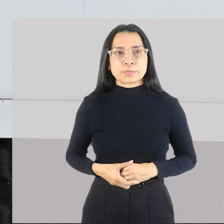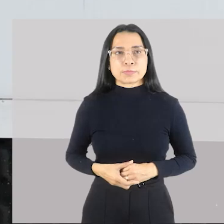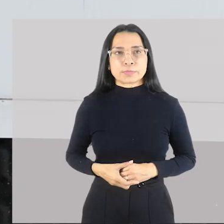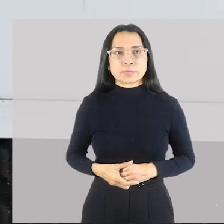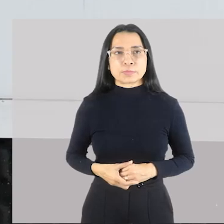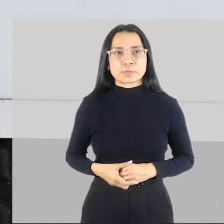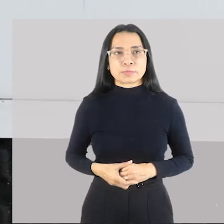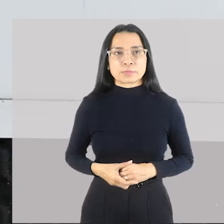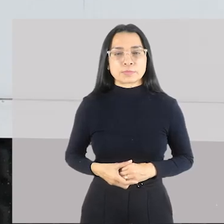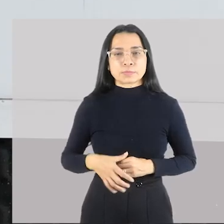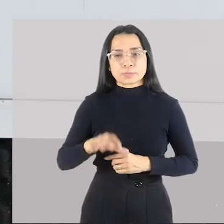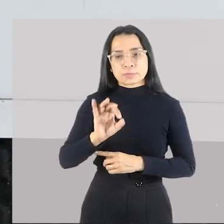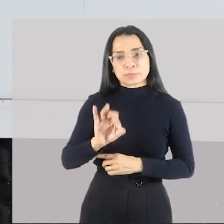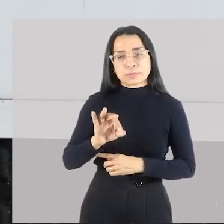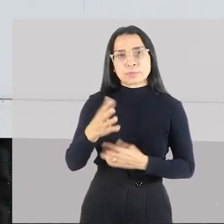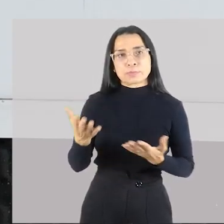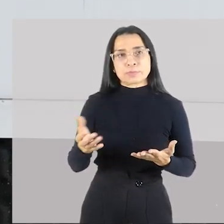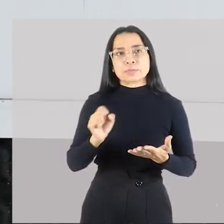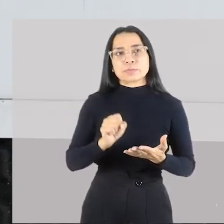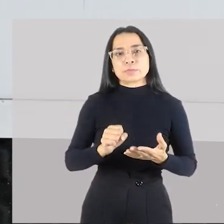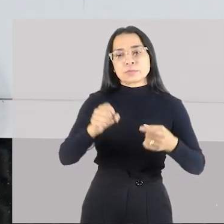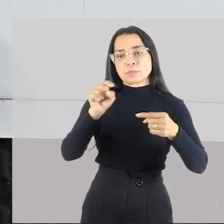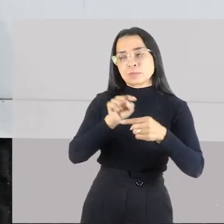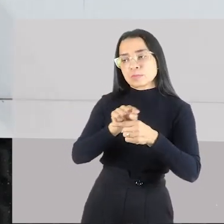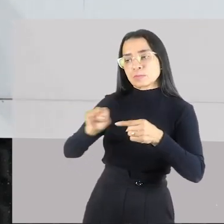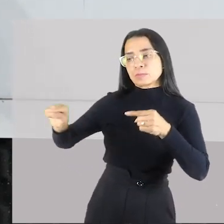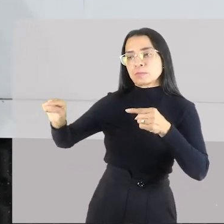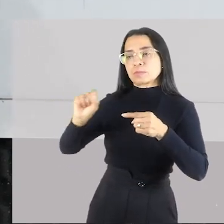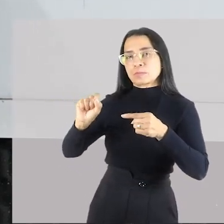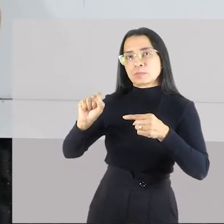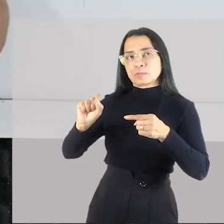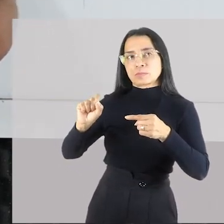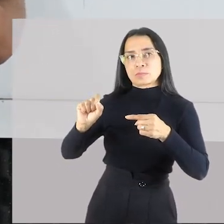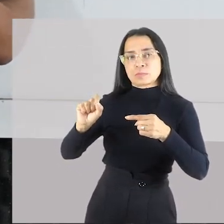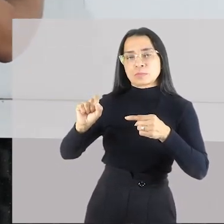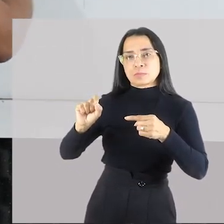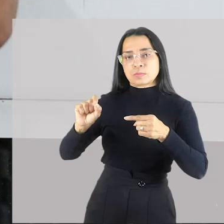Certo? Aí eu posso passar a barra aqui, ó.